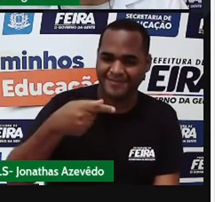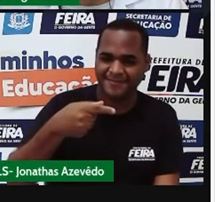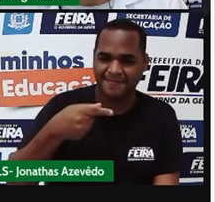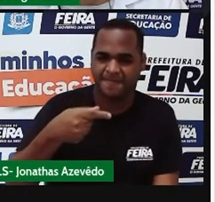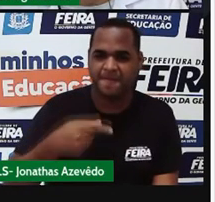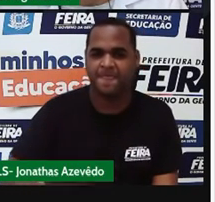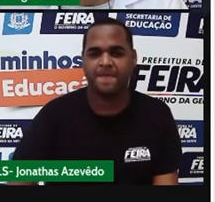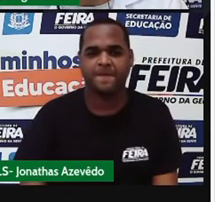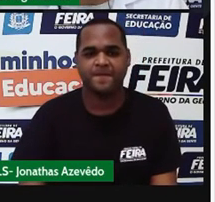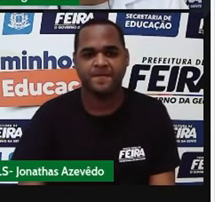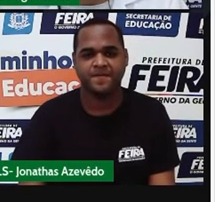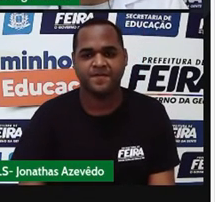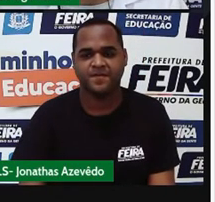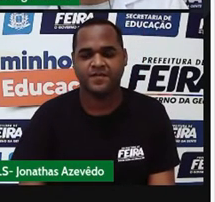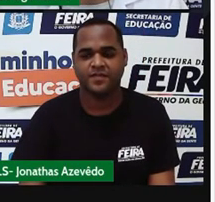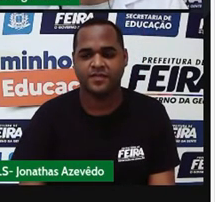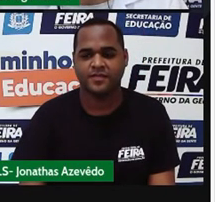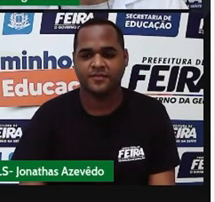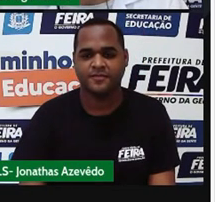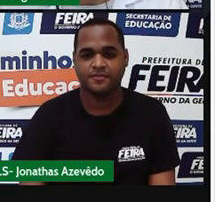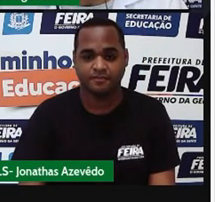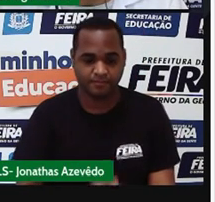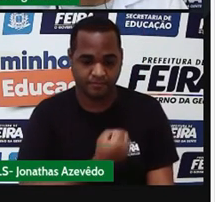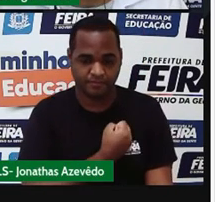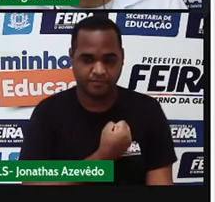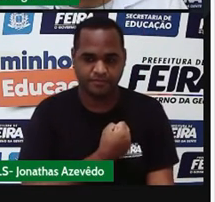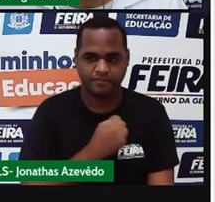vamos lá o número 57